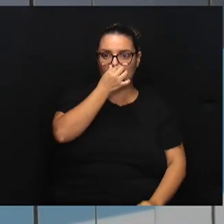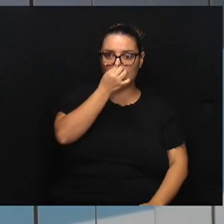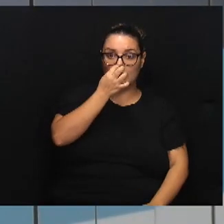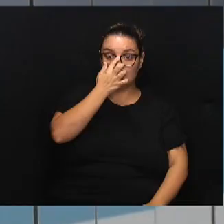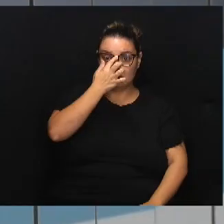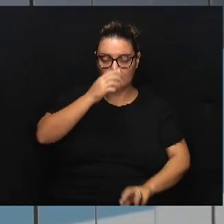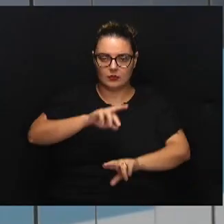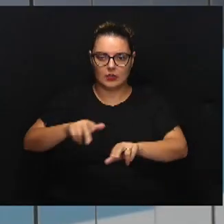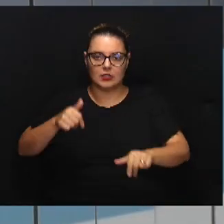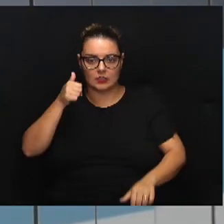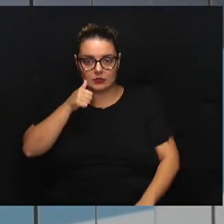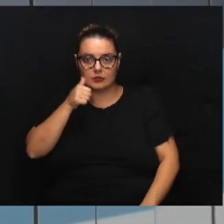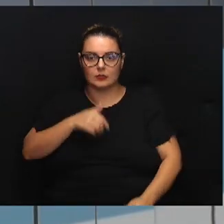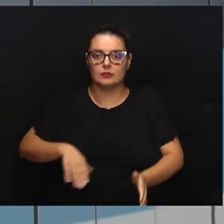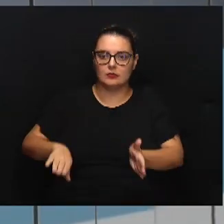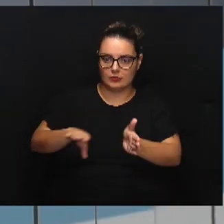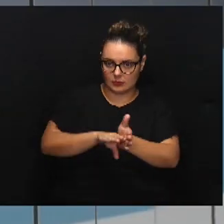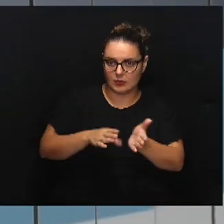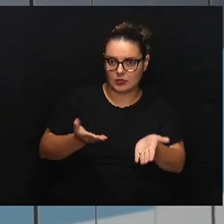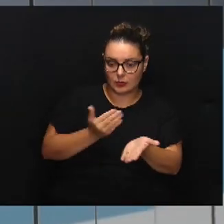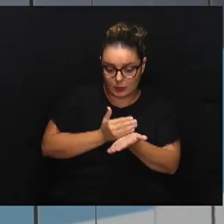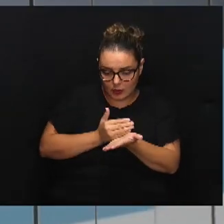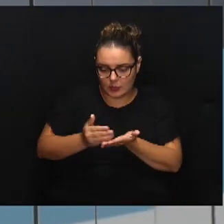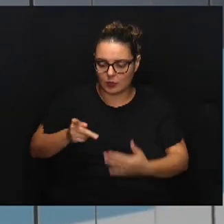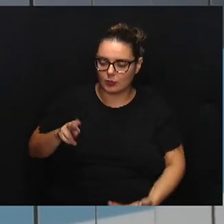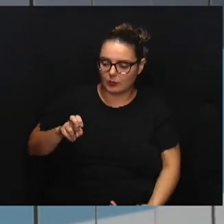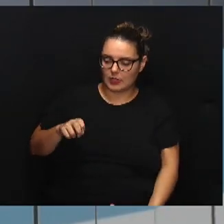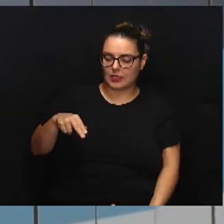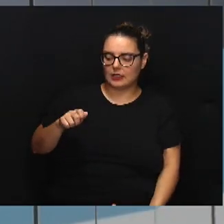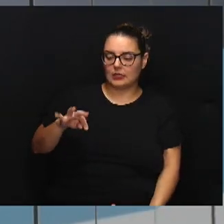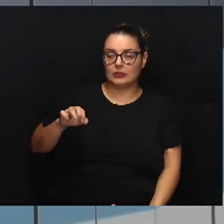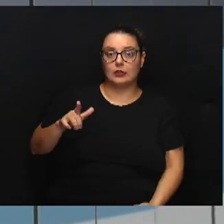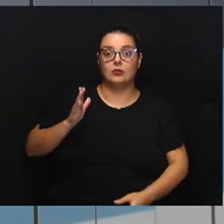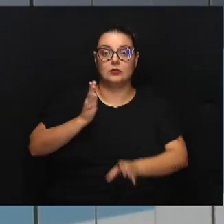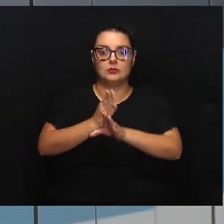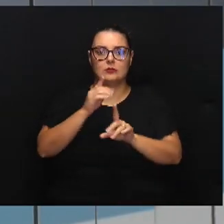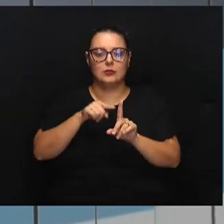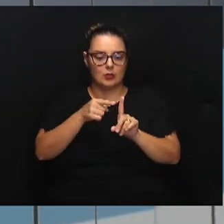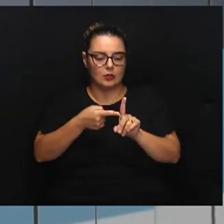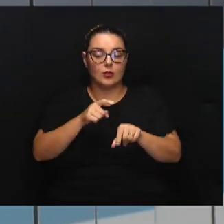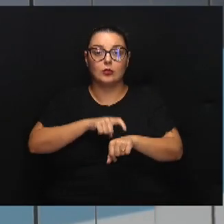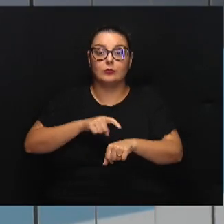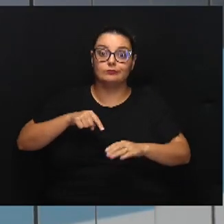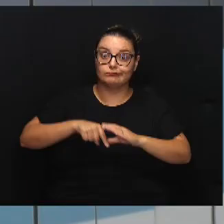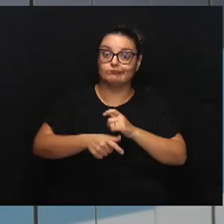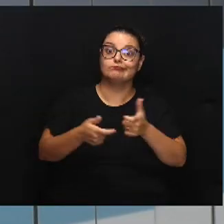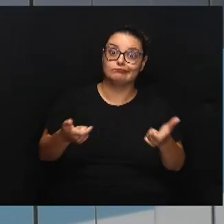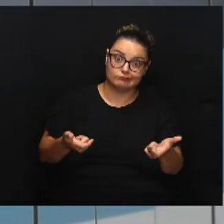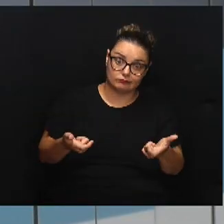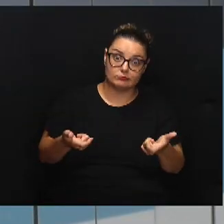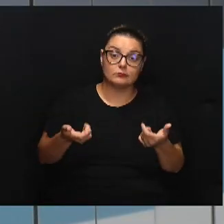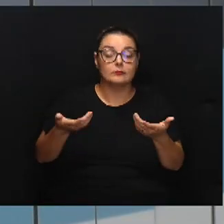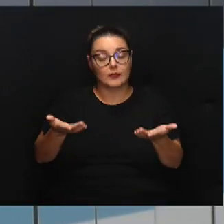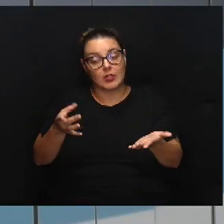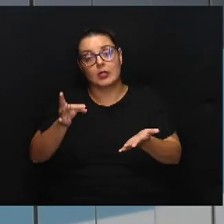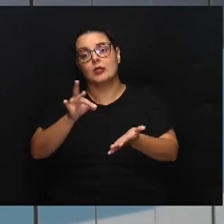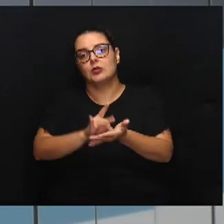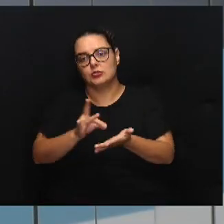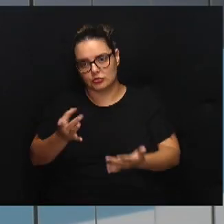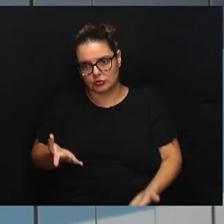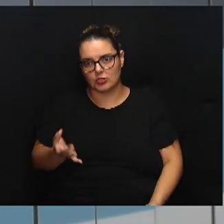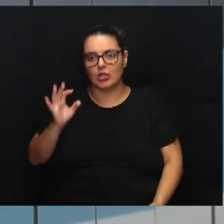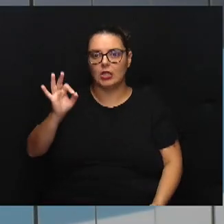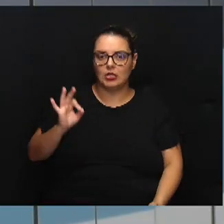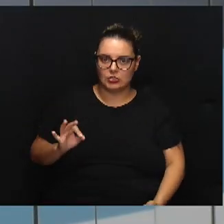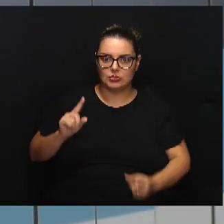mulheres, elas chegam para iniciar o pré-natal quando descobrem a gestação já no momento avançado, e aí, de fato, a chance de